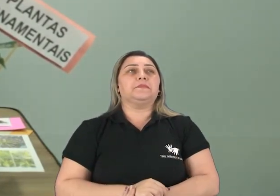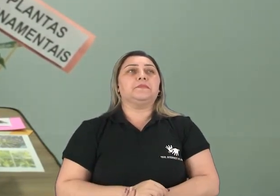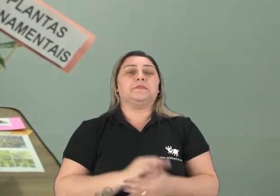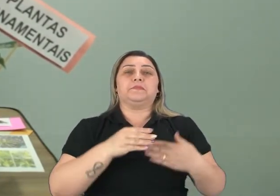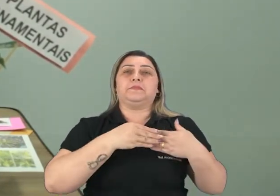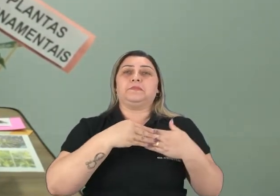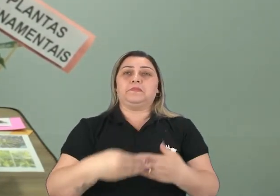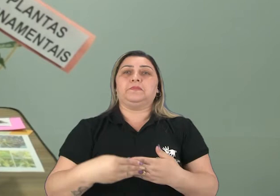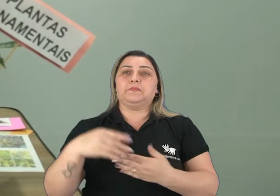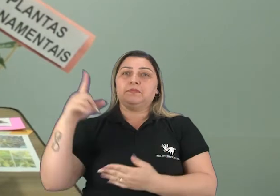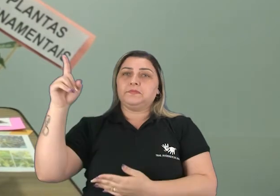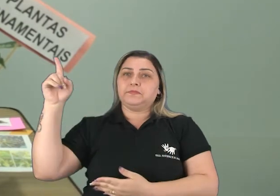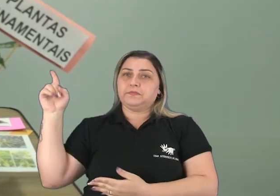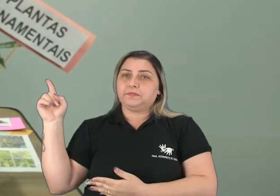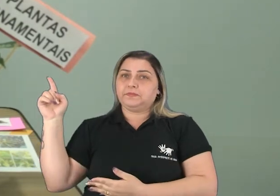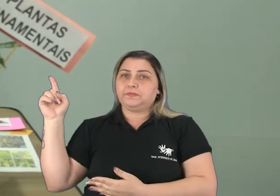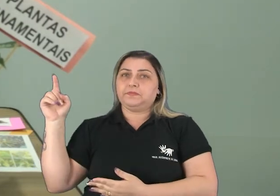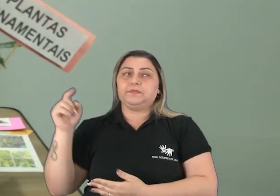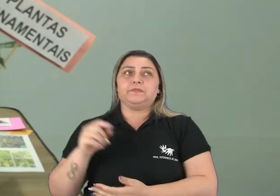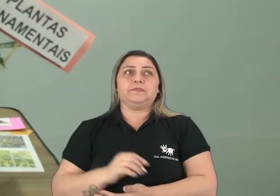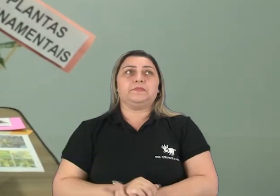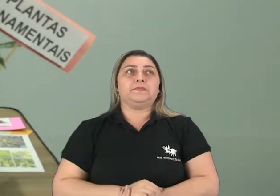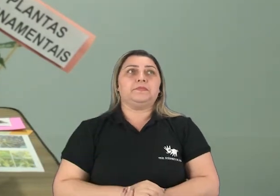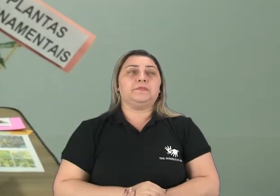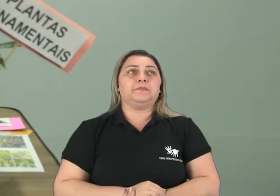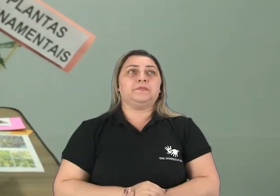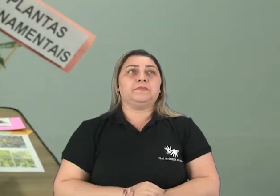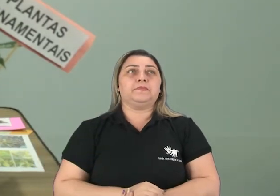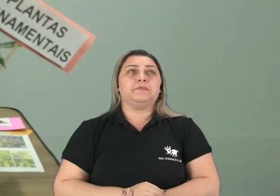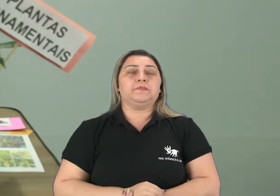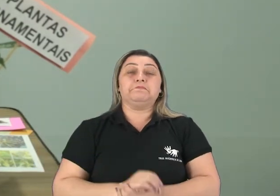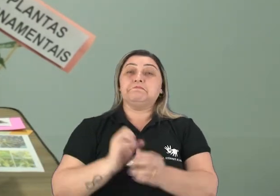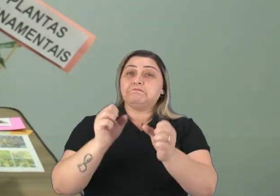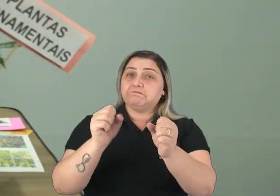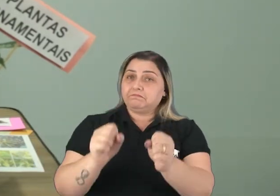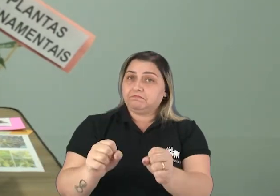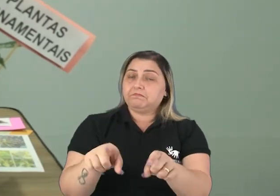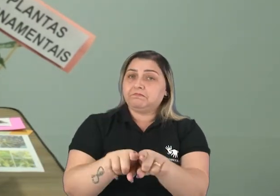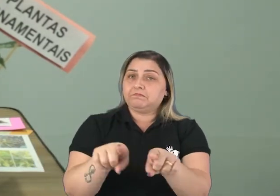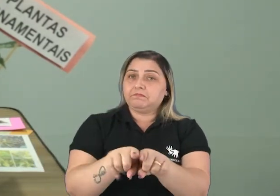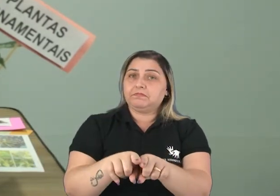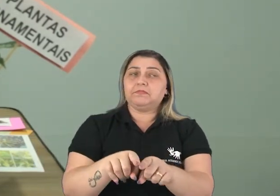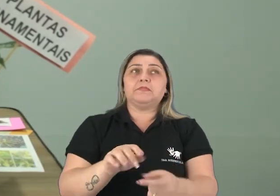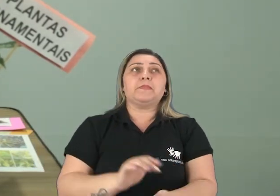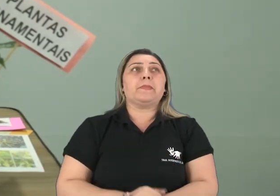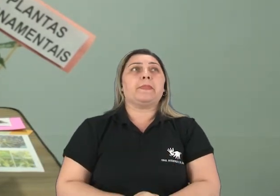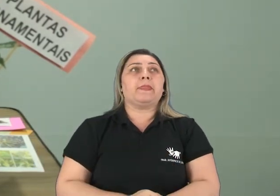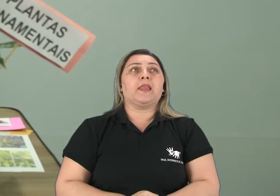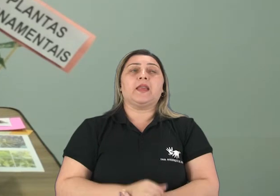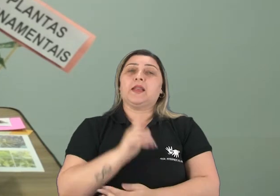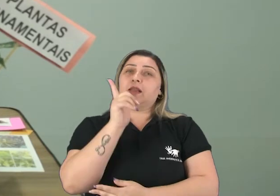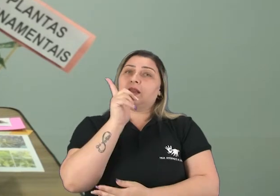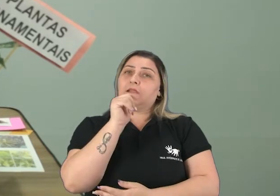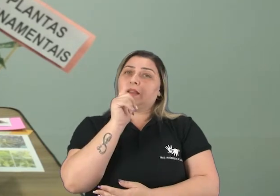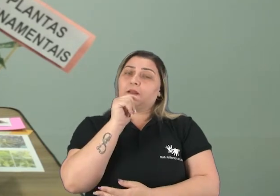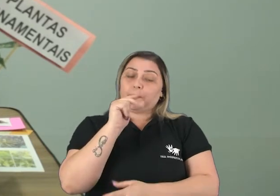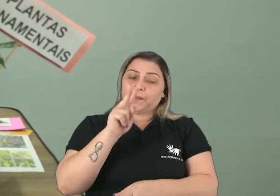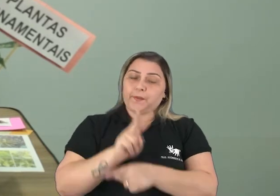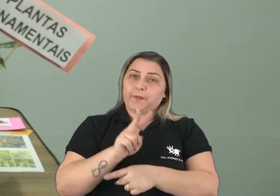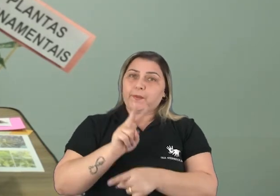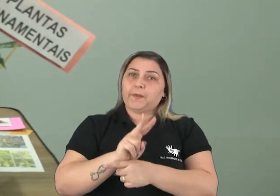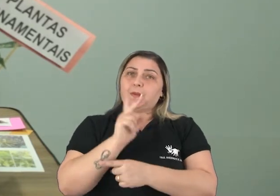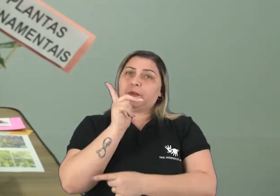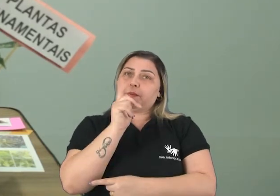eu trouxe aqui, ela é ornamental, ela pode ser desenvolvida na água, ou seja, uma